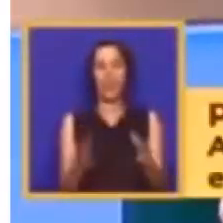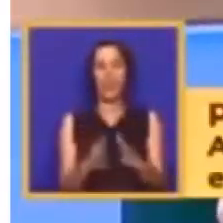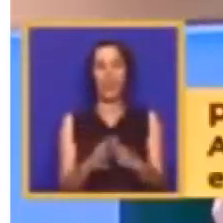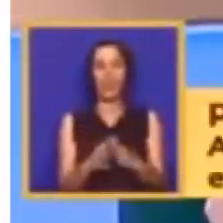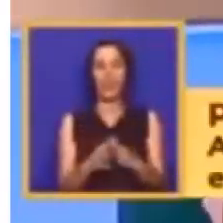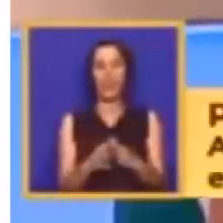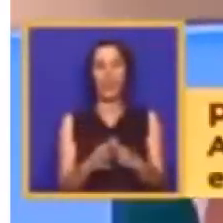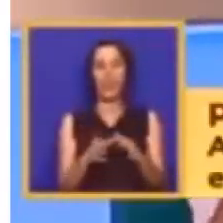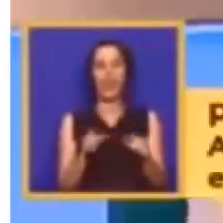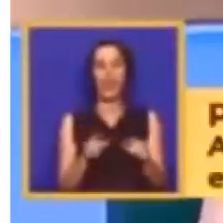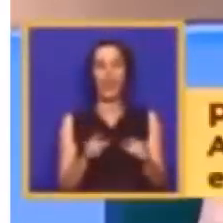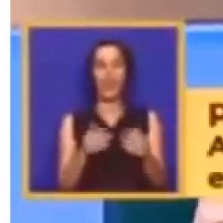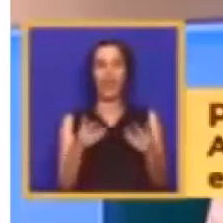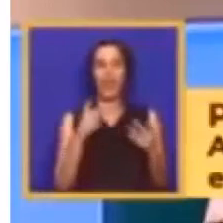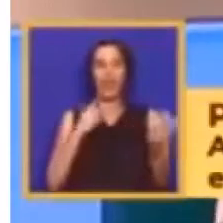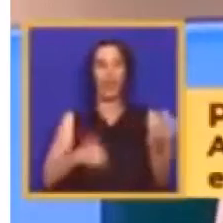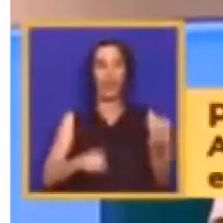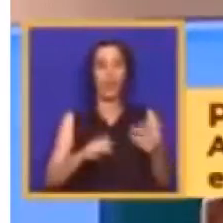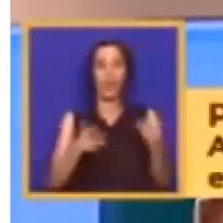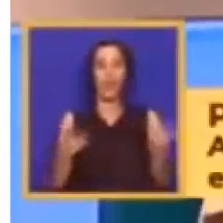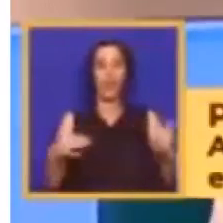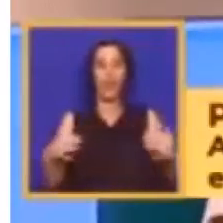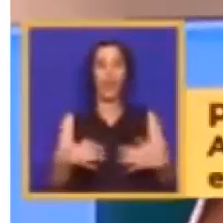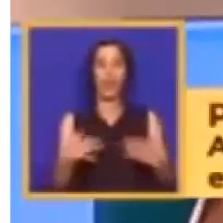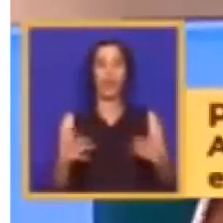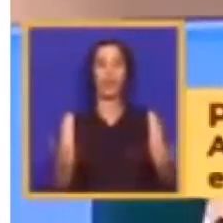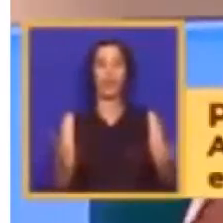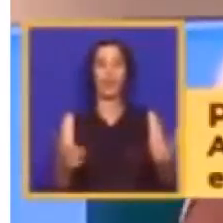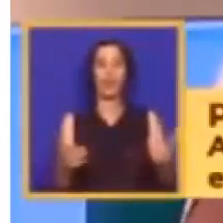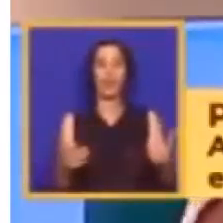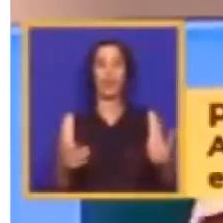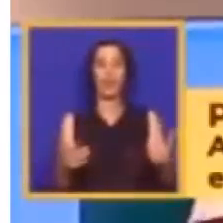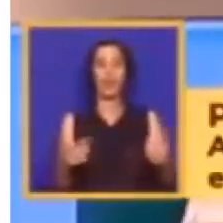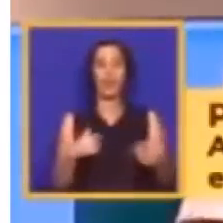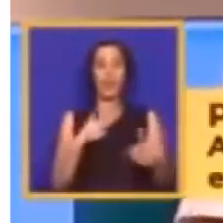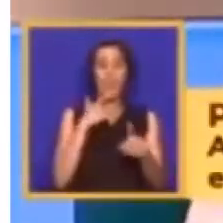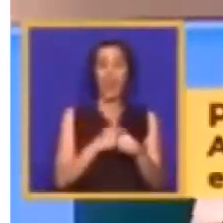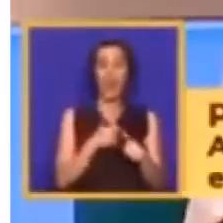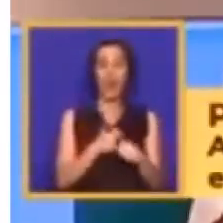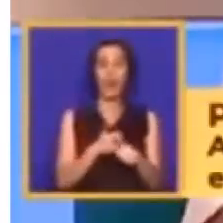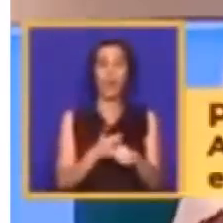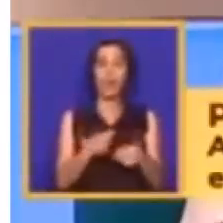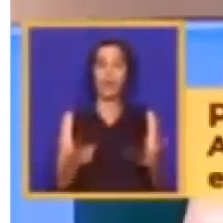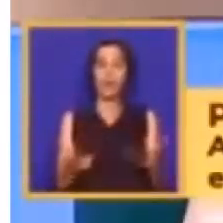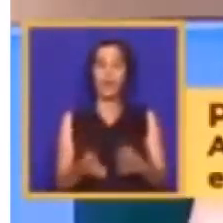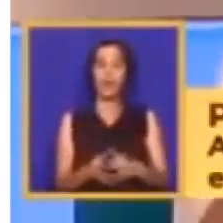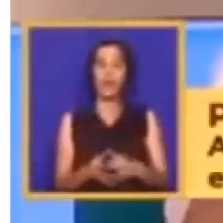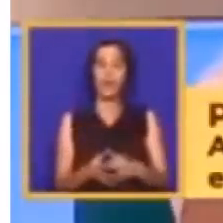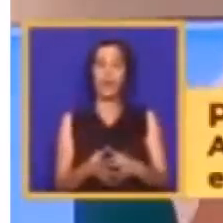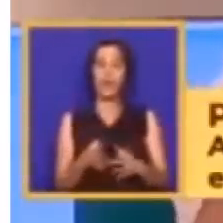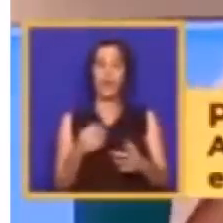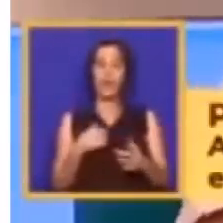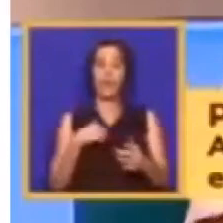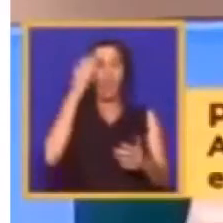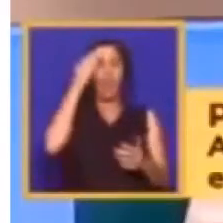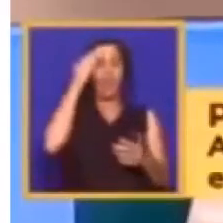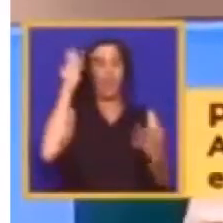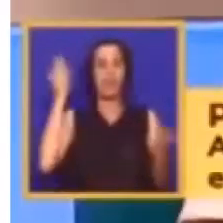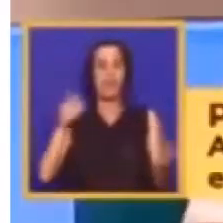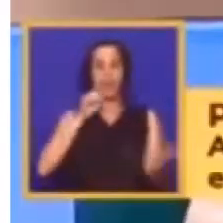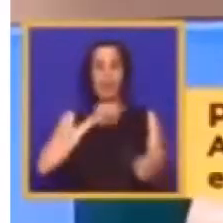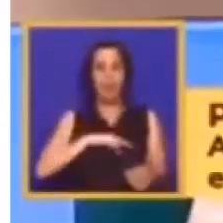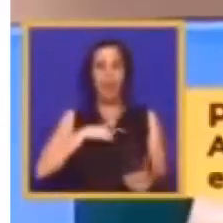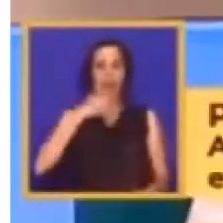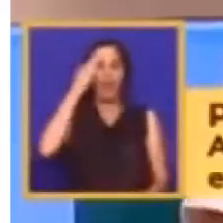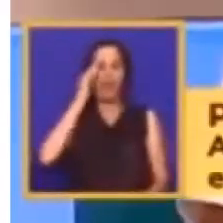estar treinado aquilo e juntar e tocar. E eu tinha a habilidade para acompanhar. Tenho assim um bocado... Tenho cabeça para aquilo, tenho